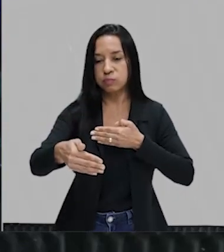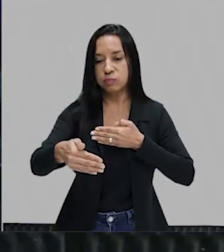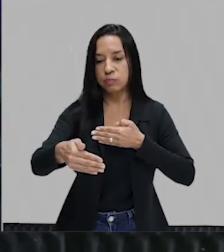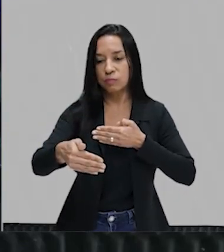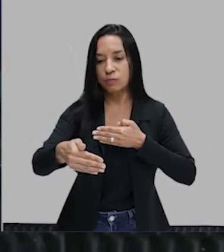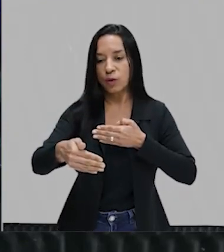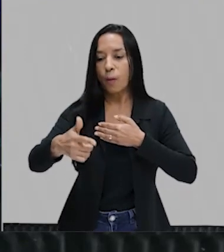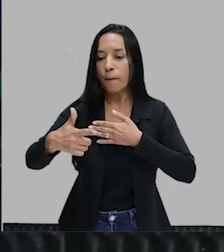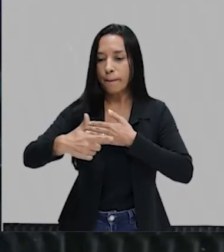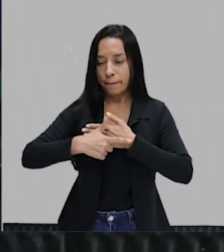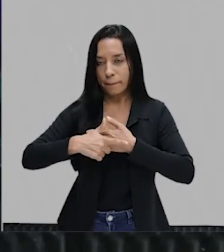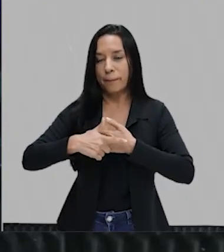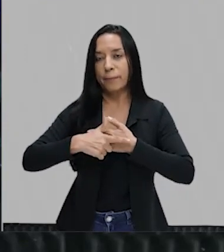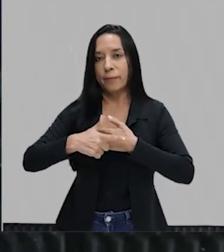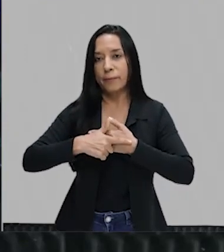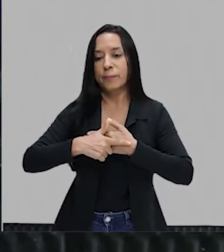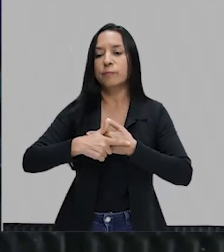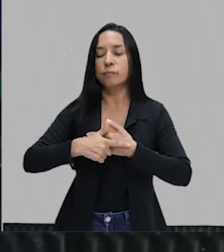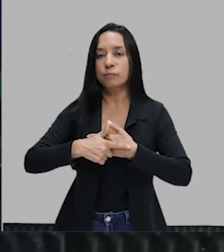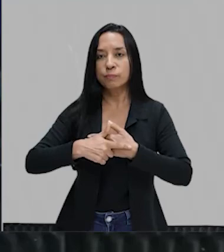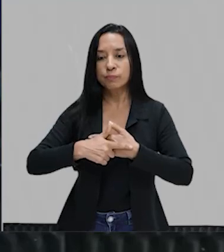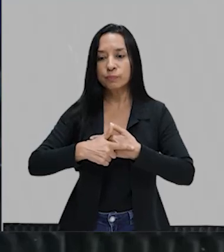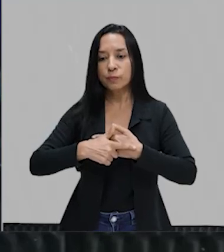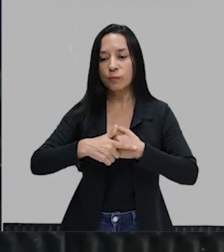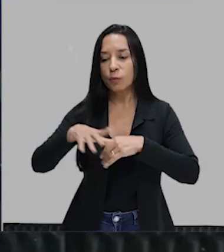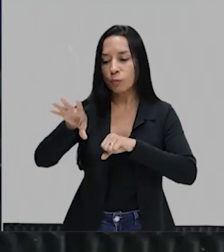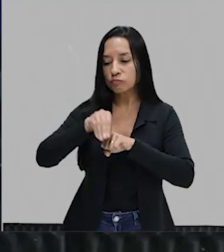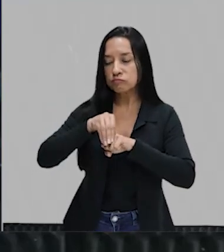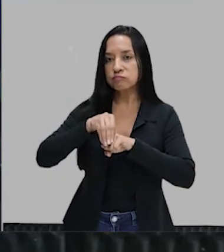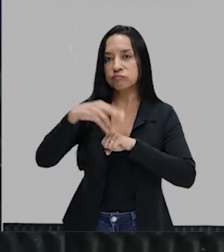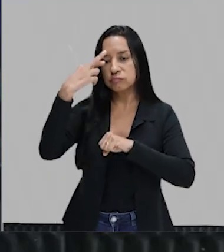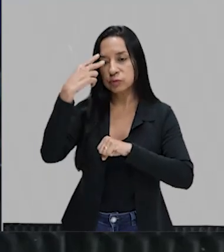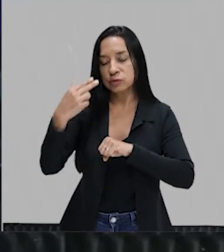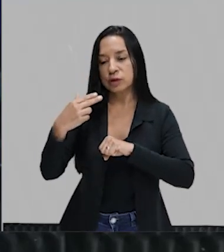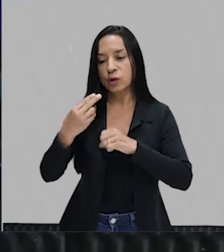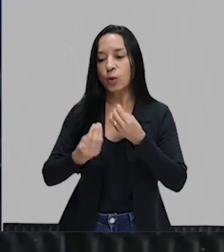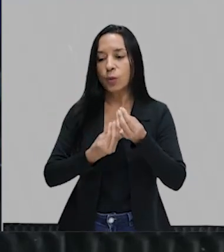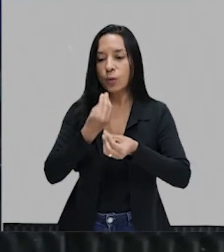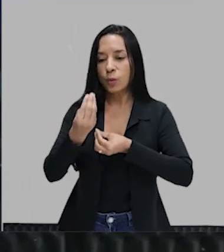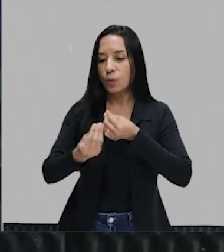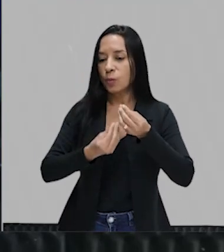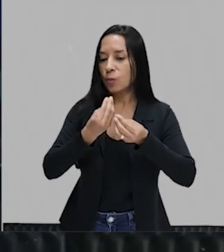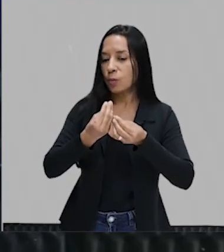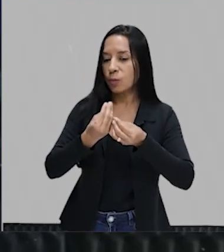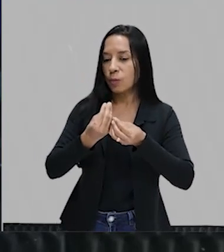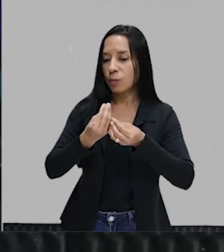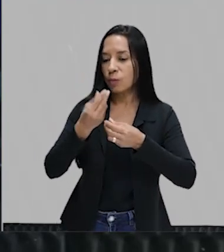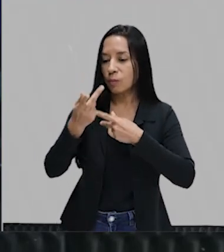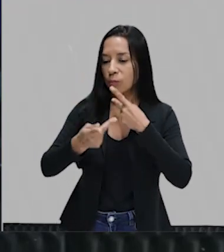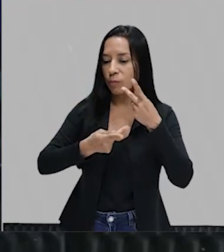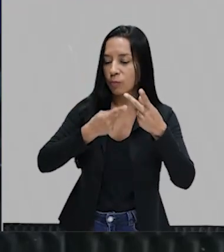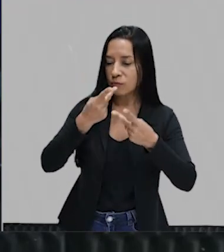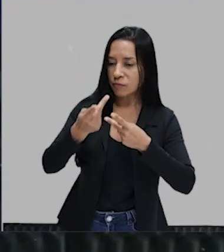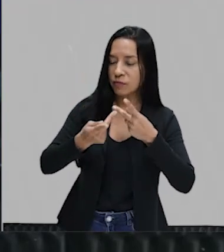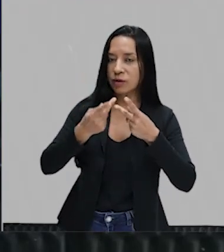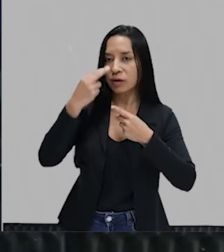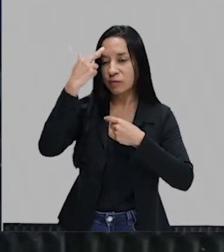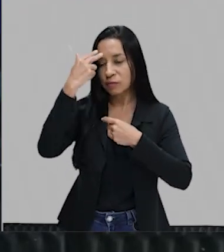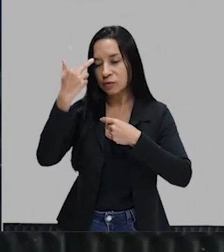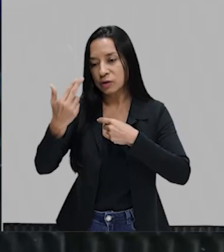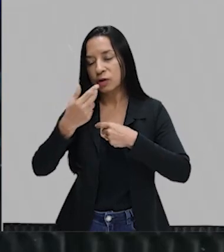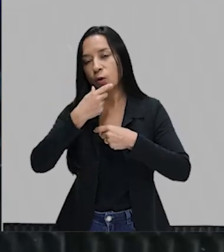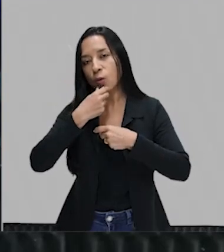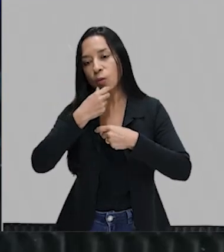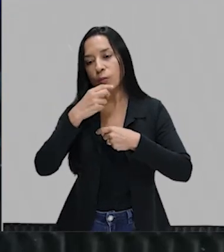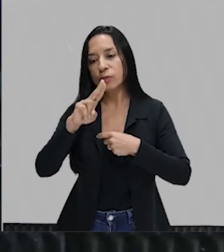Esse é o papel do conhecimento histórico, né? Como diria basicamente o grande historiador Mark Bloch, da